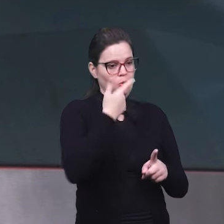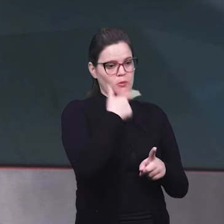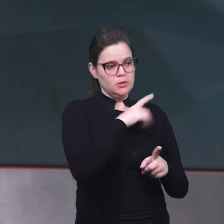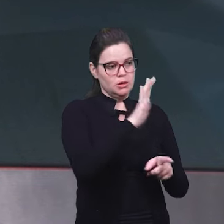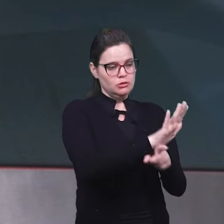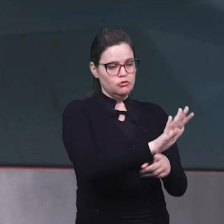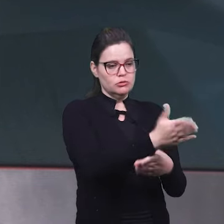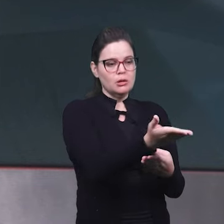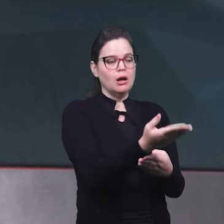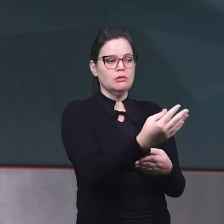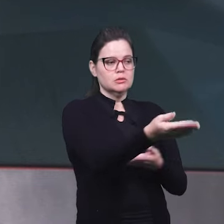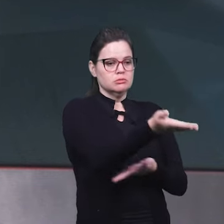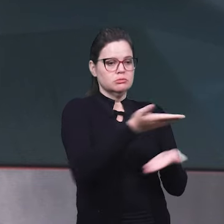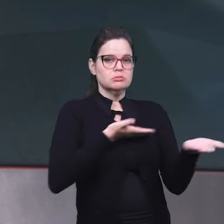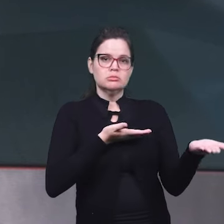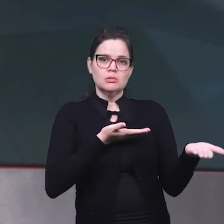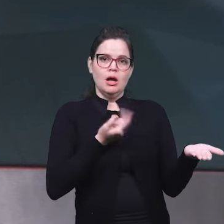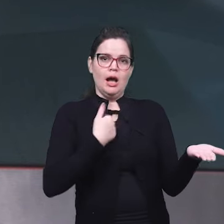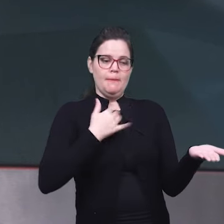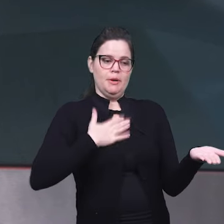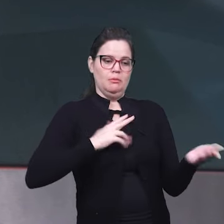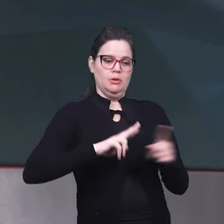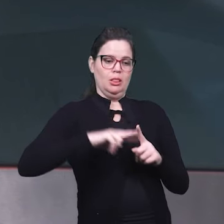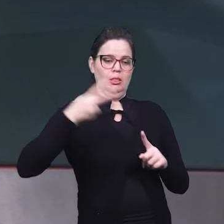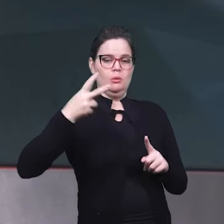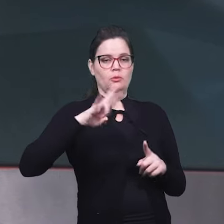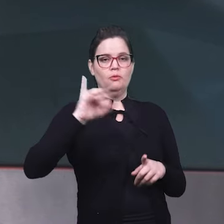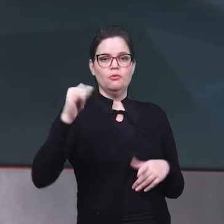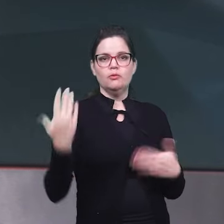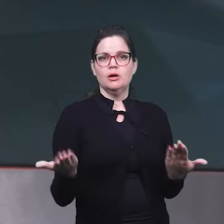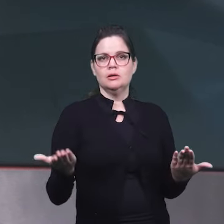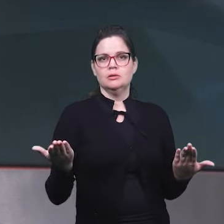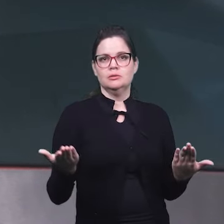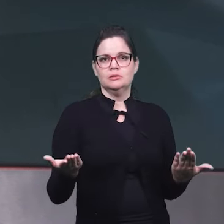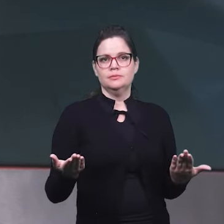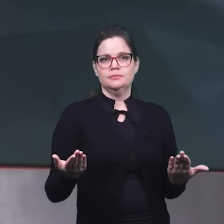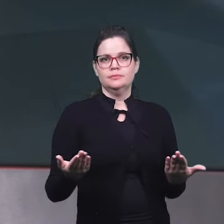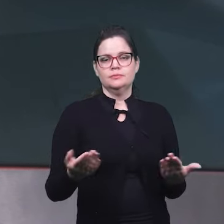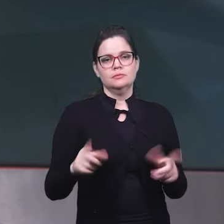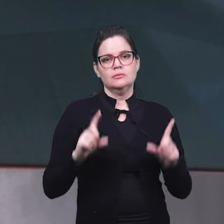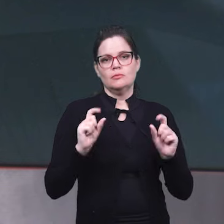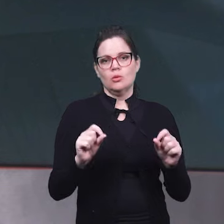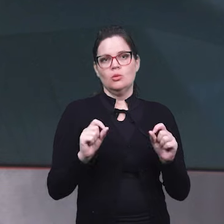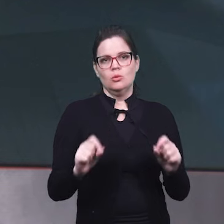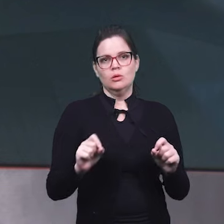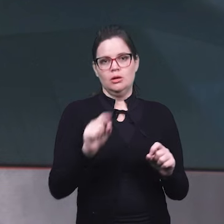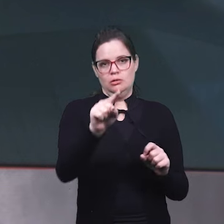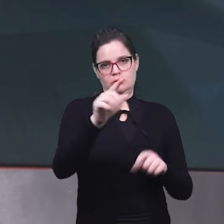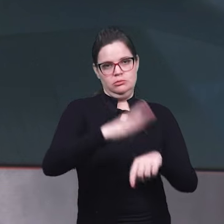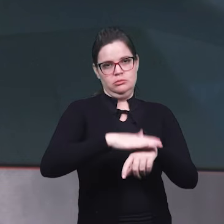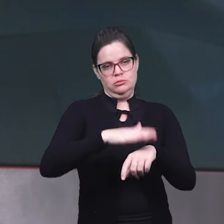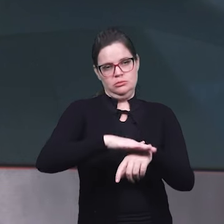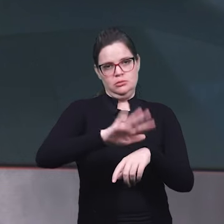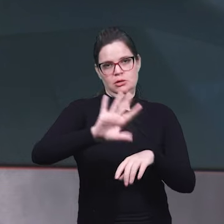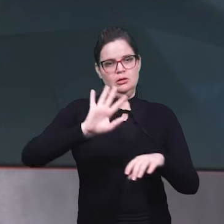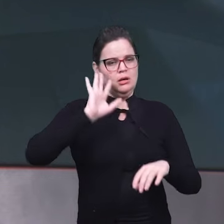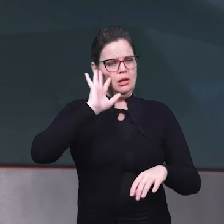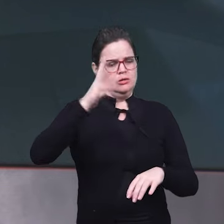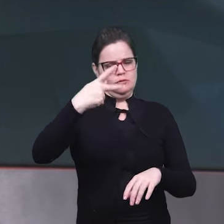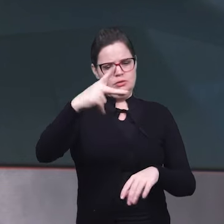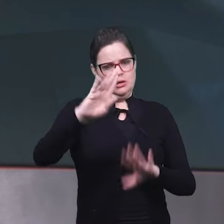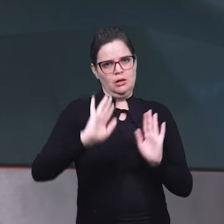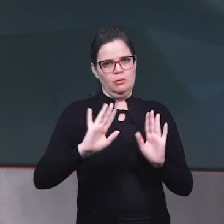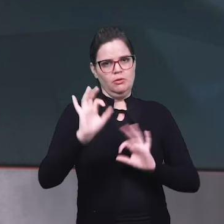ter esse meu dinheiro na sua mão. O que você vai fazer com ele é você que tem que